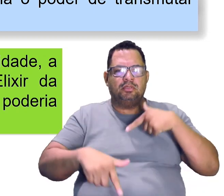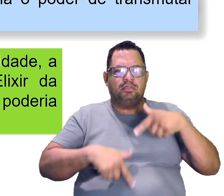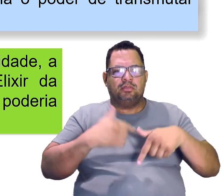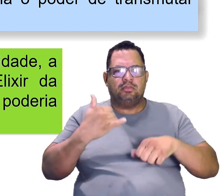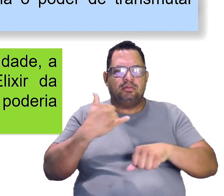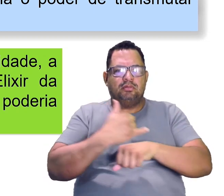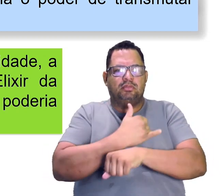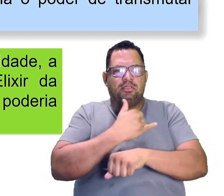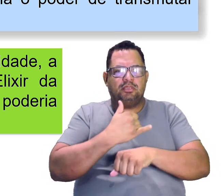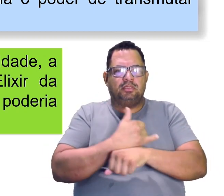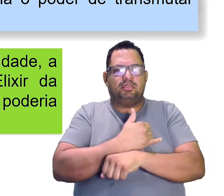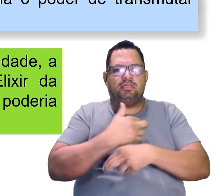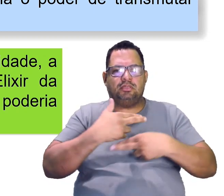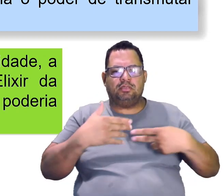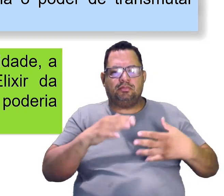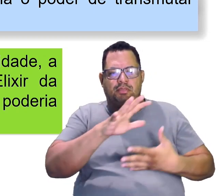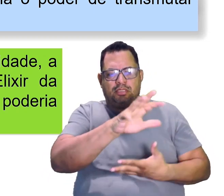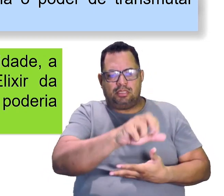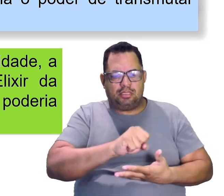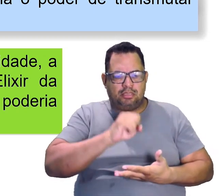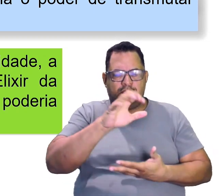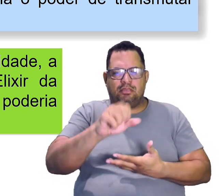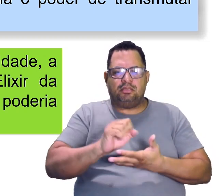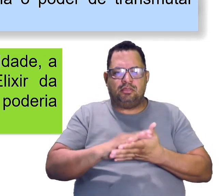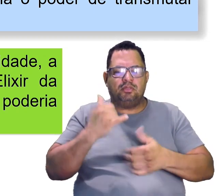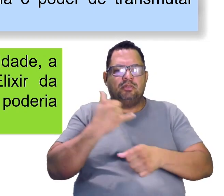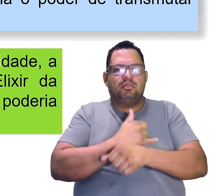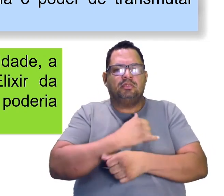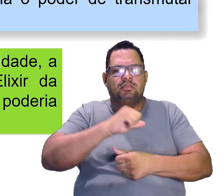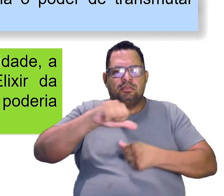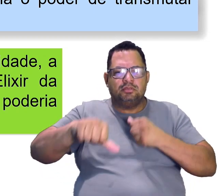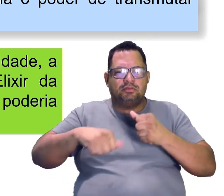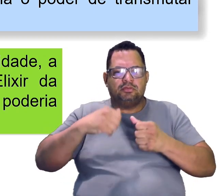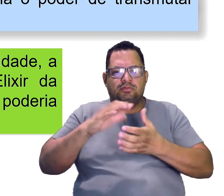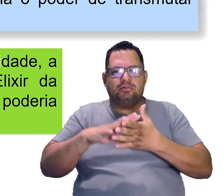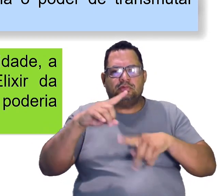metalurgia, né, pegando metais, transformando em acessórios,